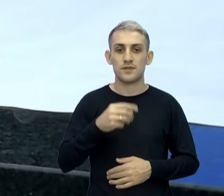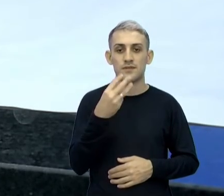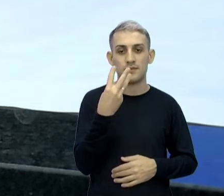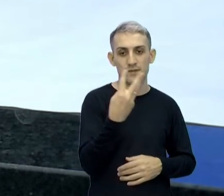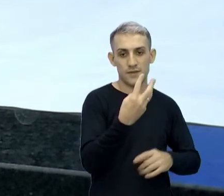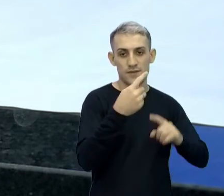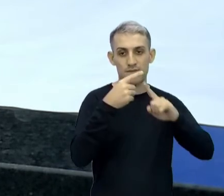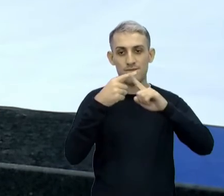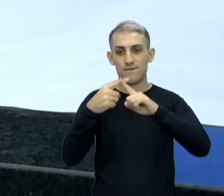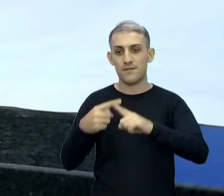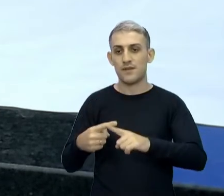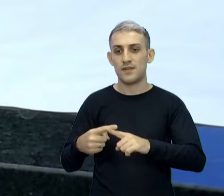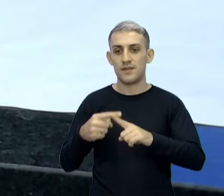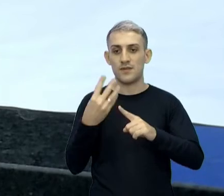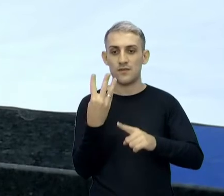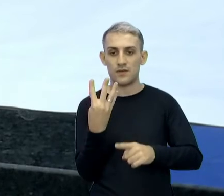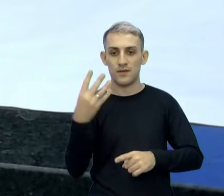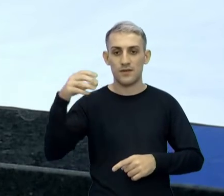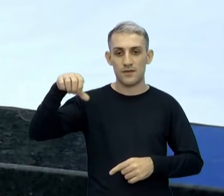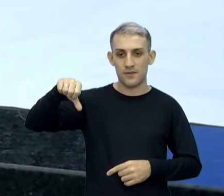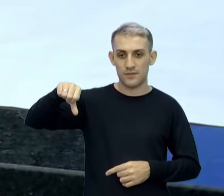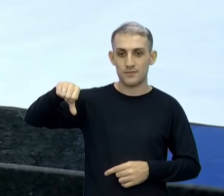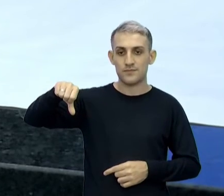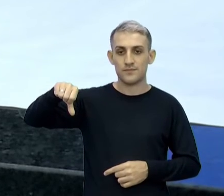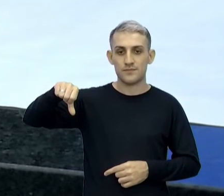vezes 49